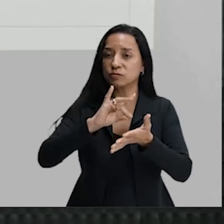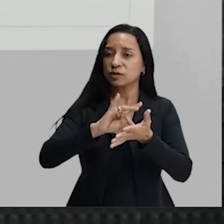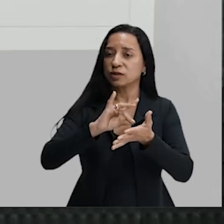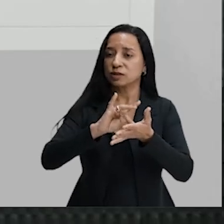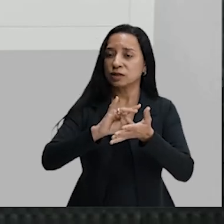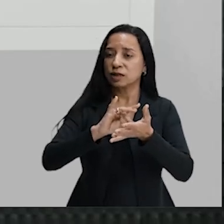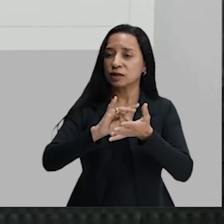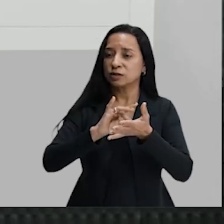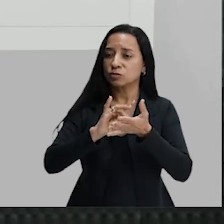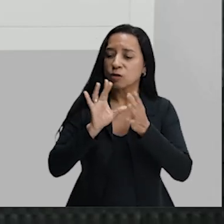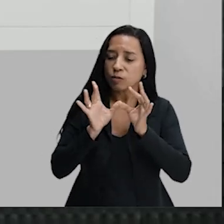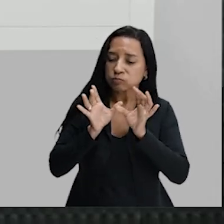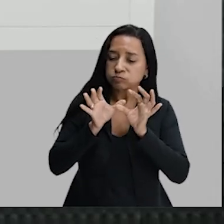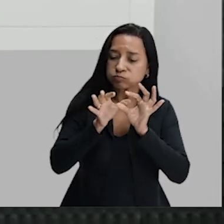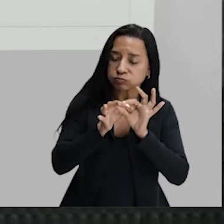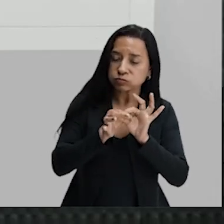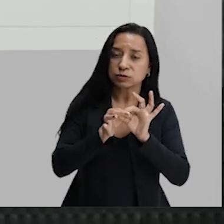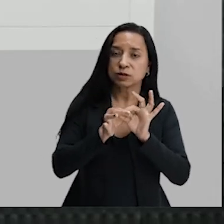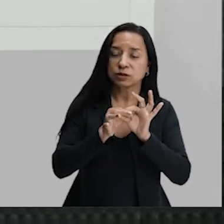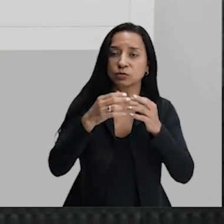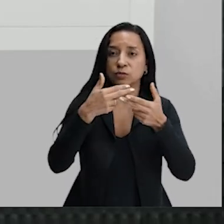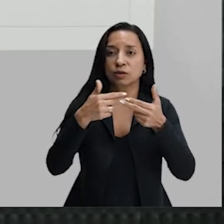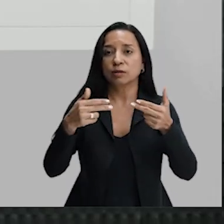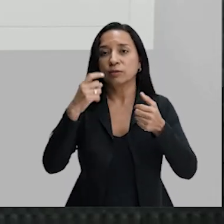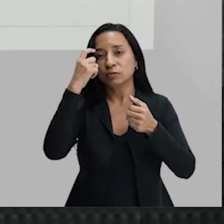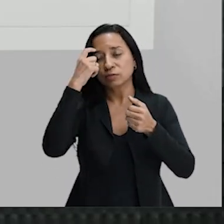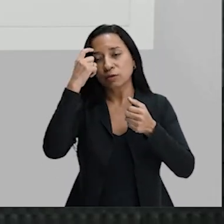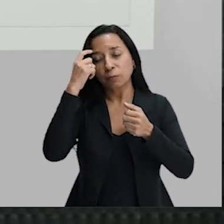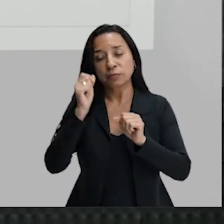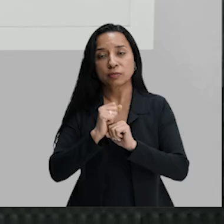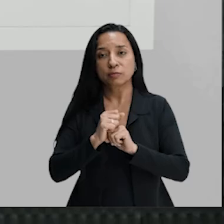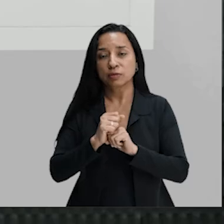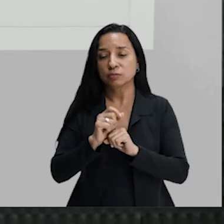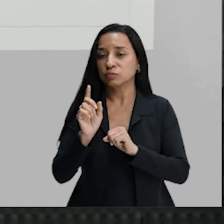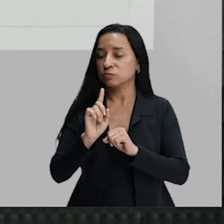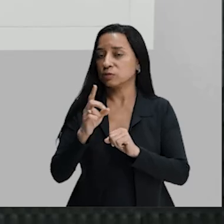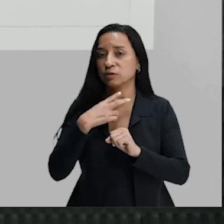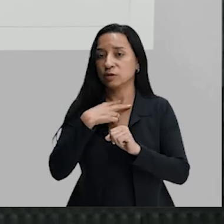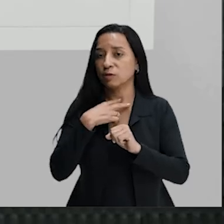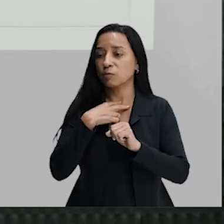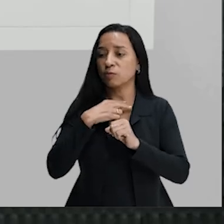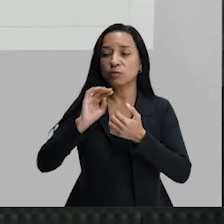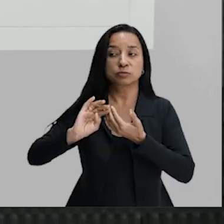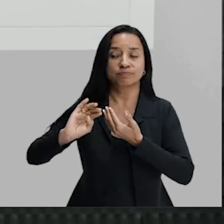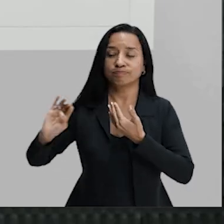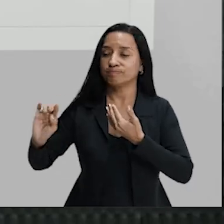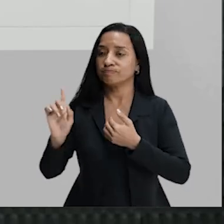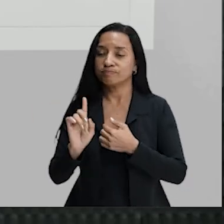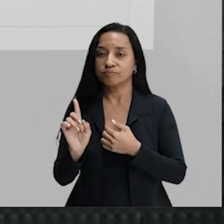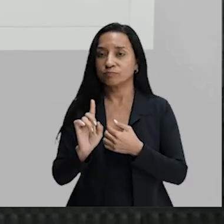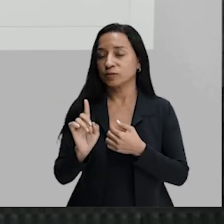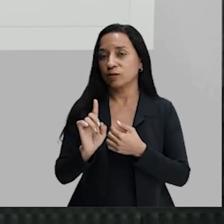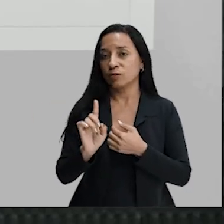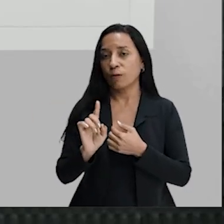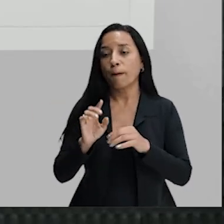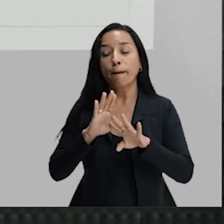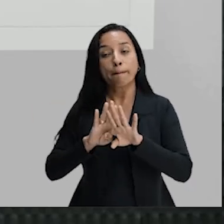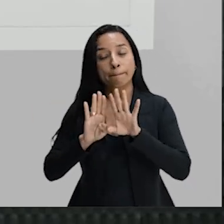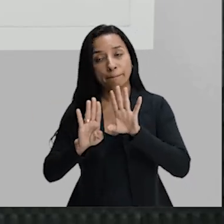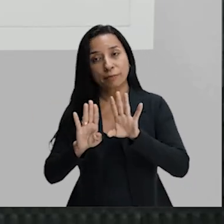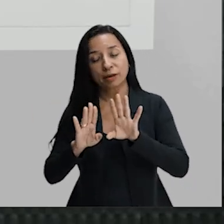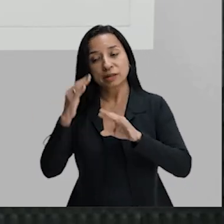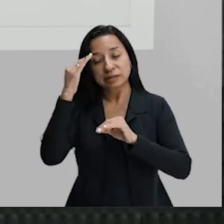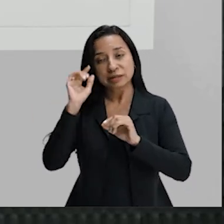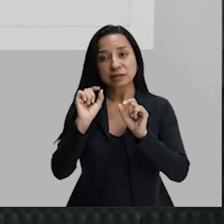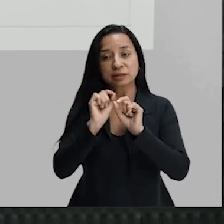intimidade com este elemento que é o pensamento. Obviamente, eu não posso deixar de lado isto. Mas, entenda que nós